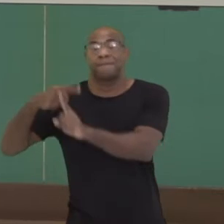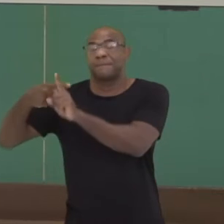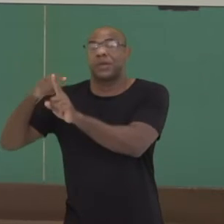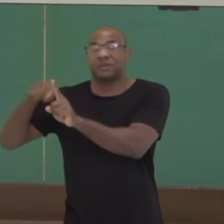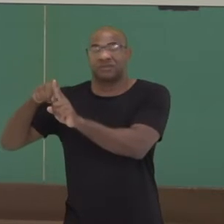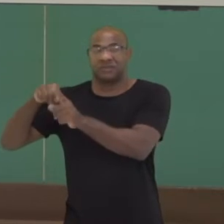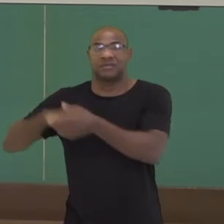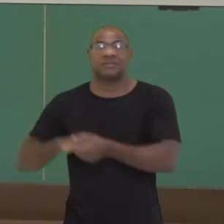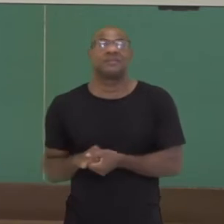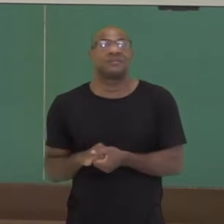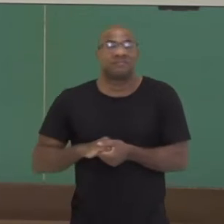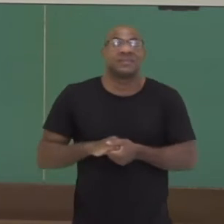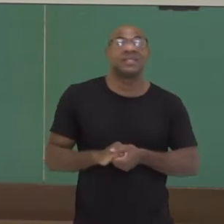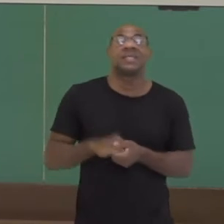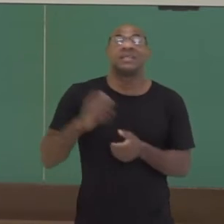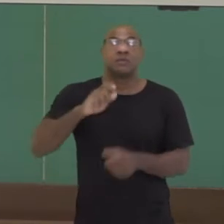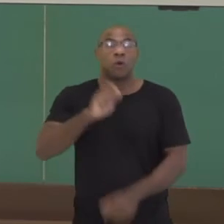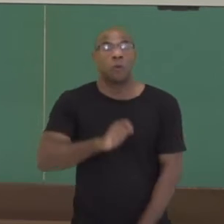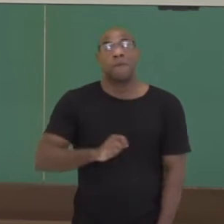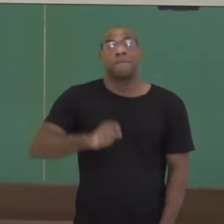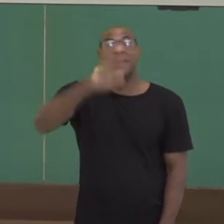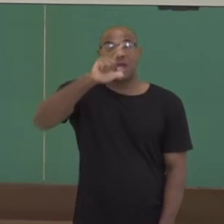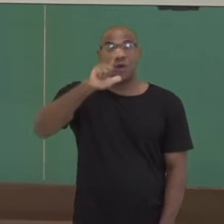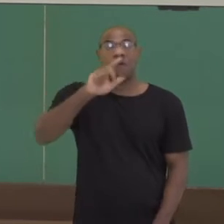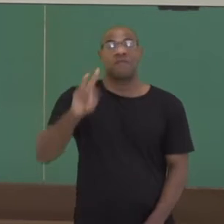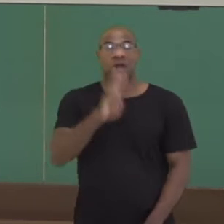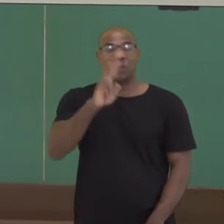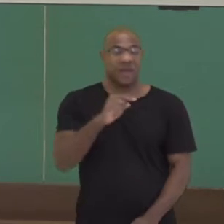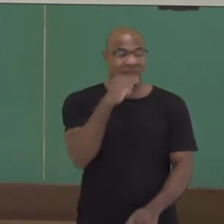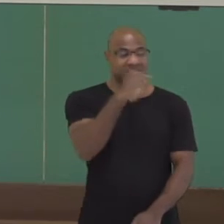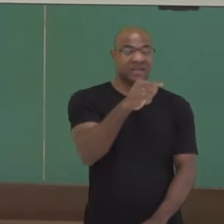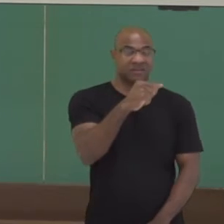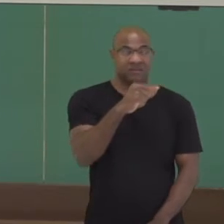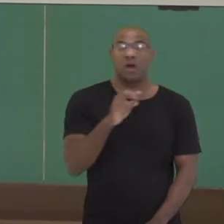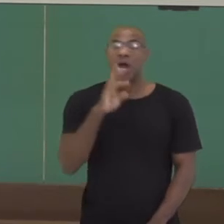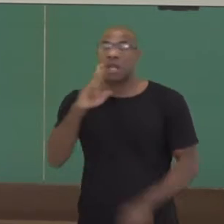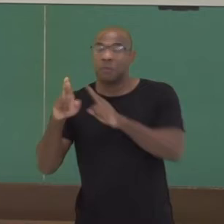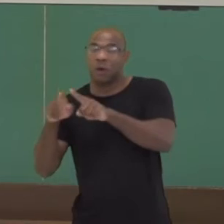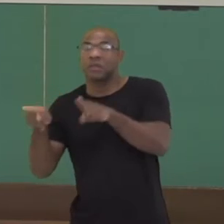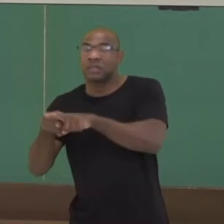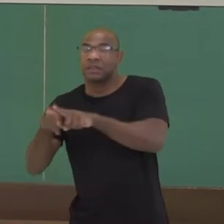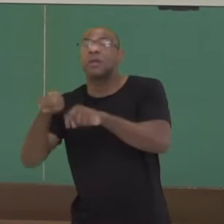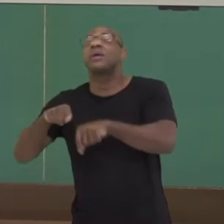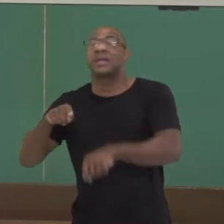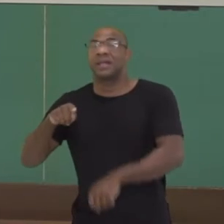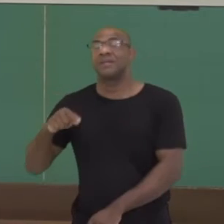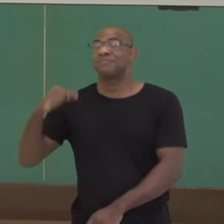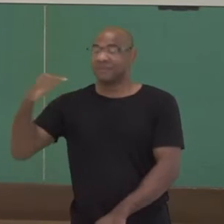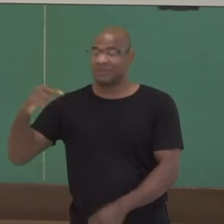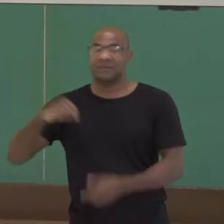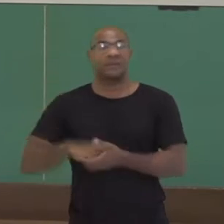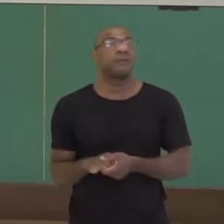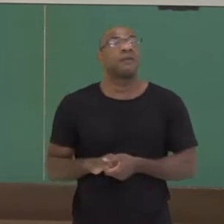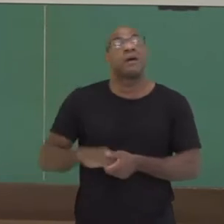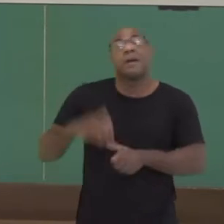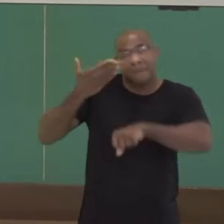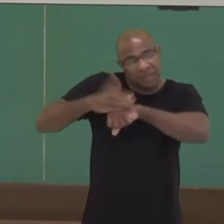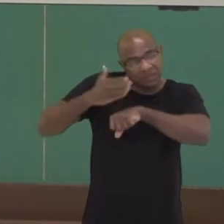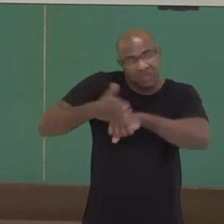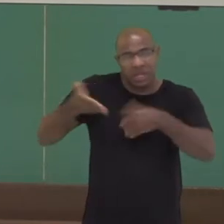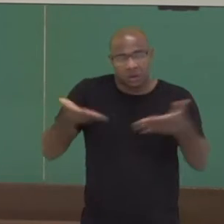negativo, seu resultado ficaria negativo, ok? Bom, então vamos praticar um